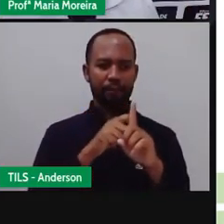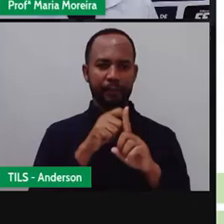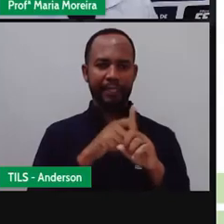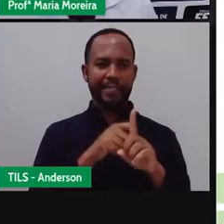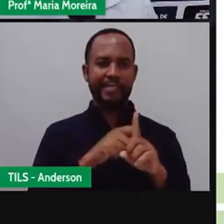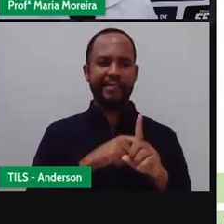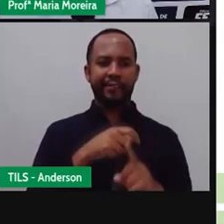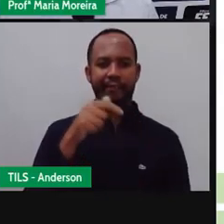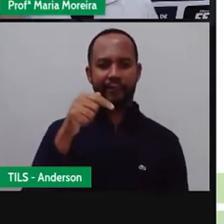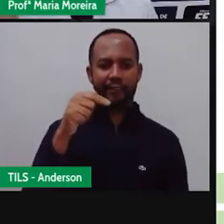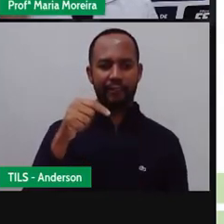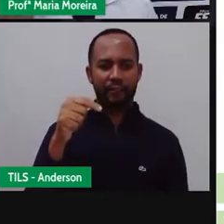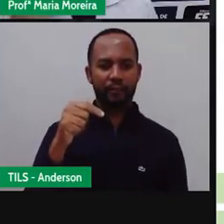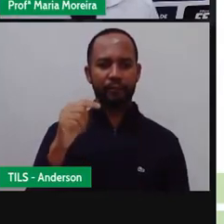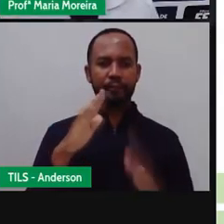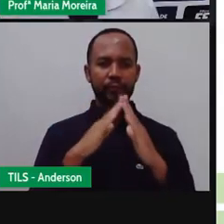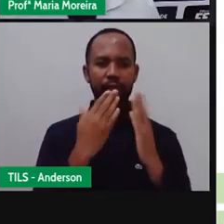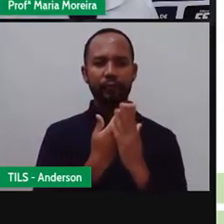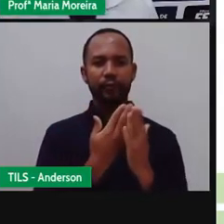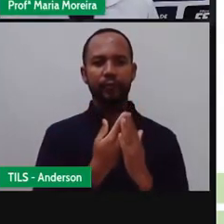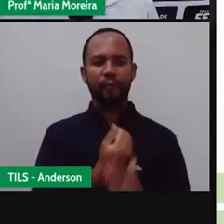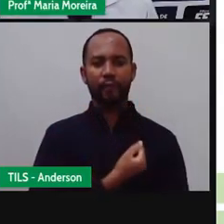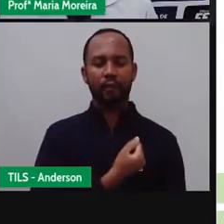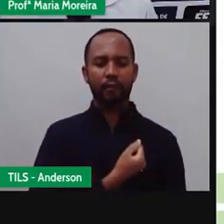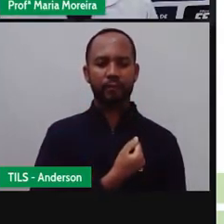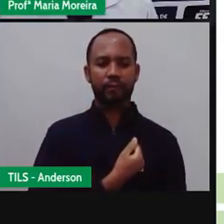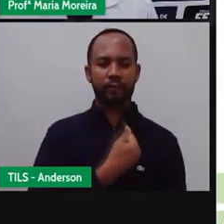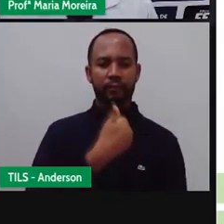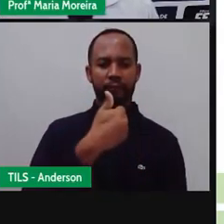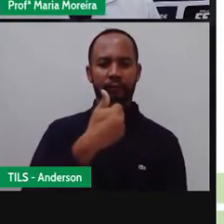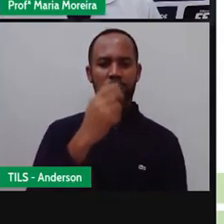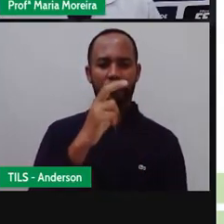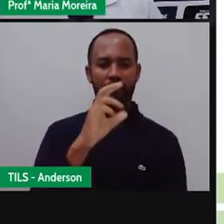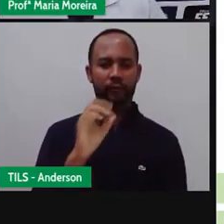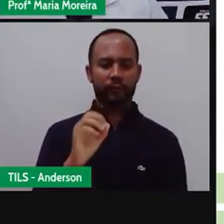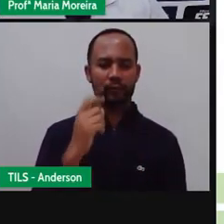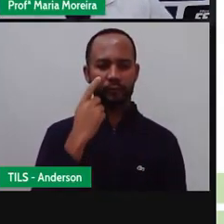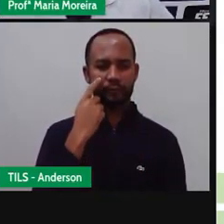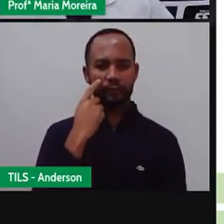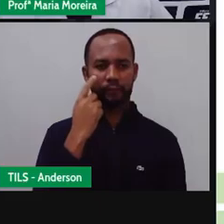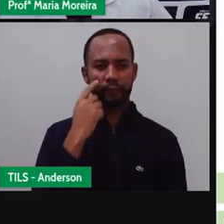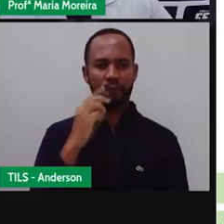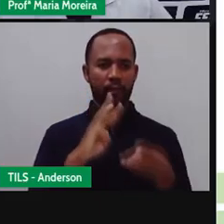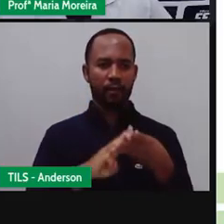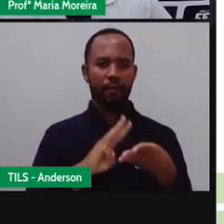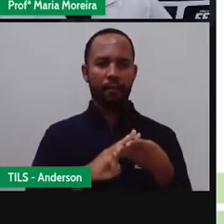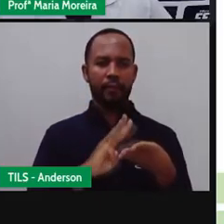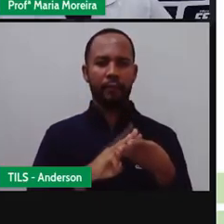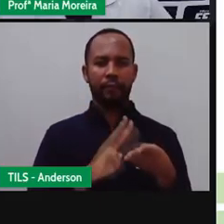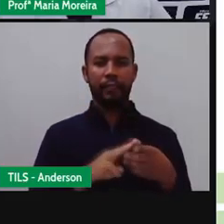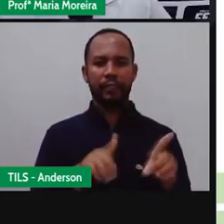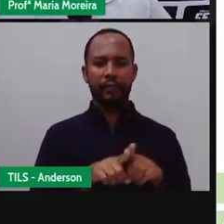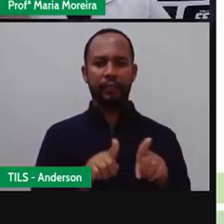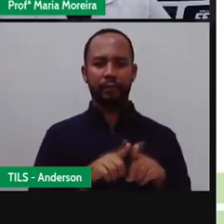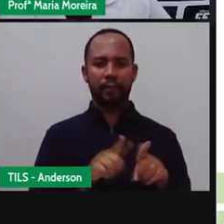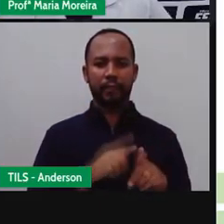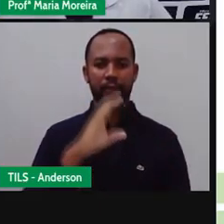número 150. Nossa área de conhecimento interdisciplinar, Matemática e Ciências da Natureza, não é